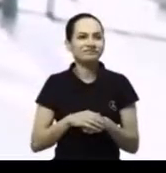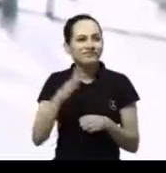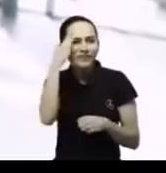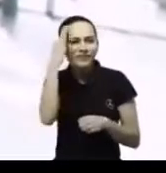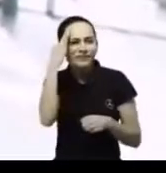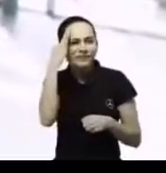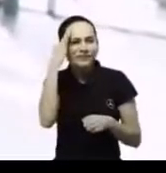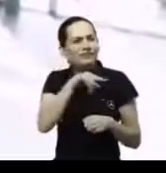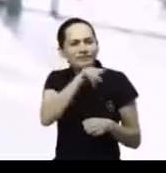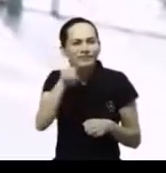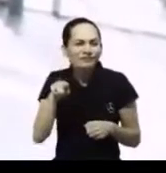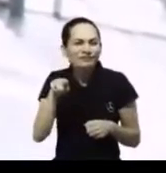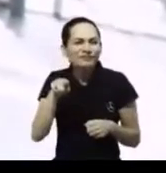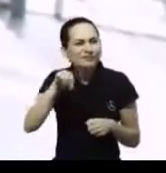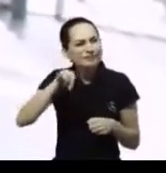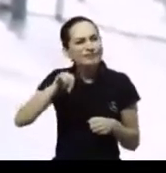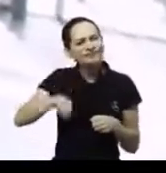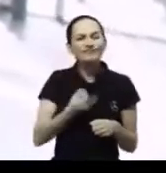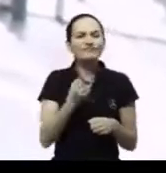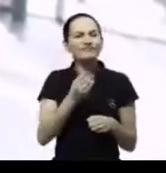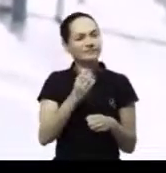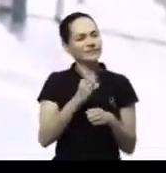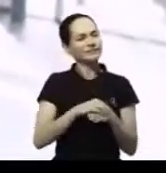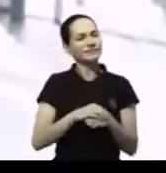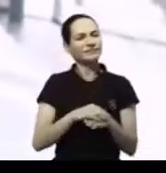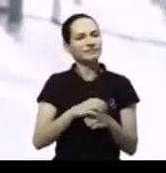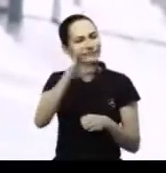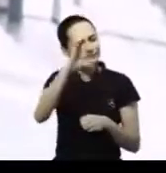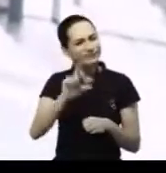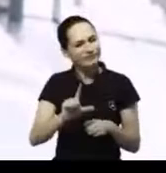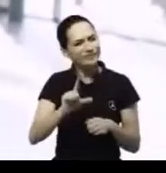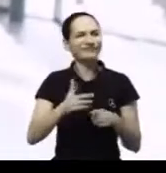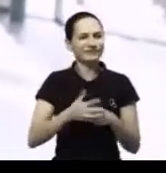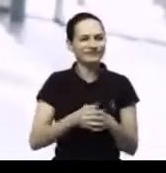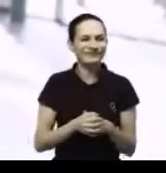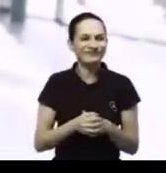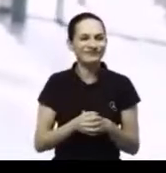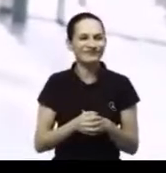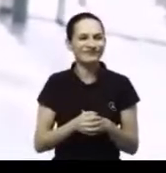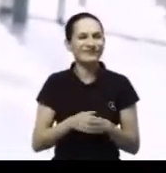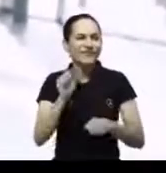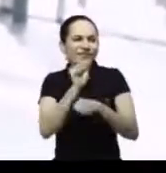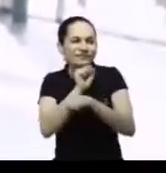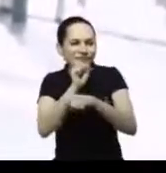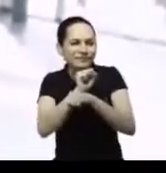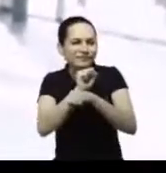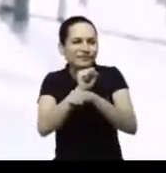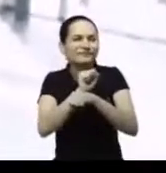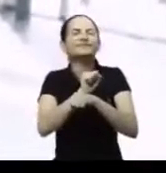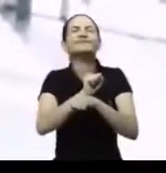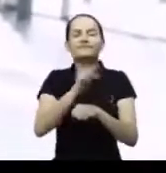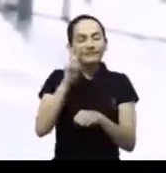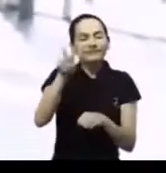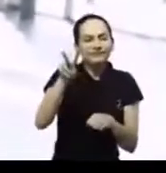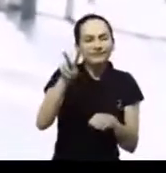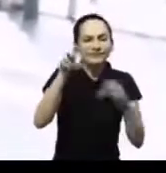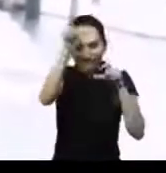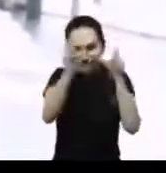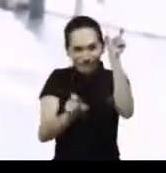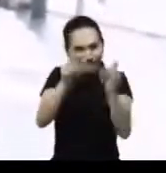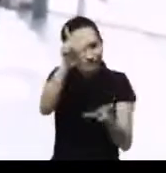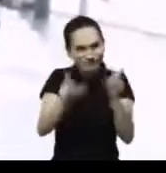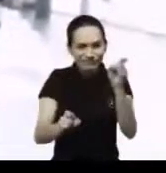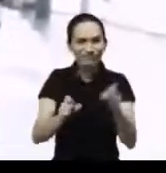your customers so I can waist your Sims get to you guys and also we look forward to